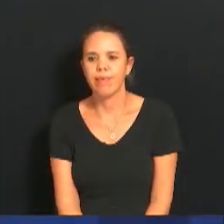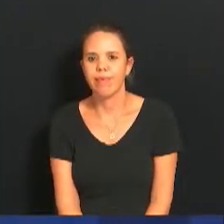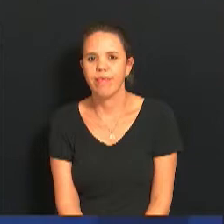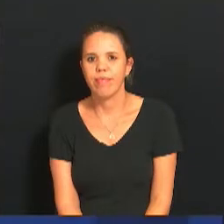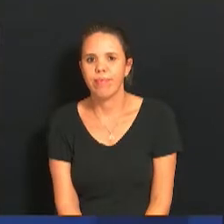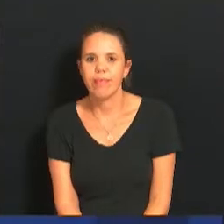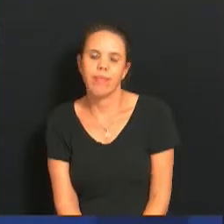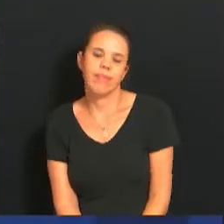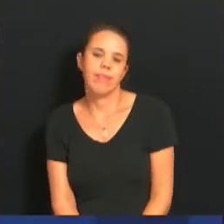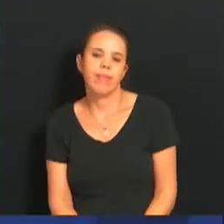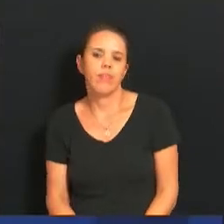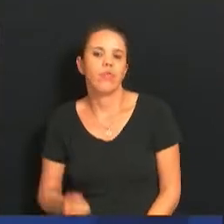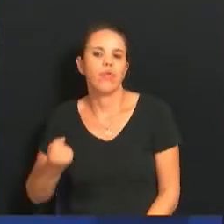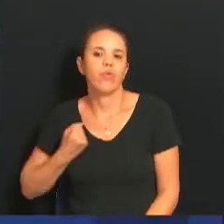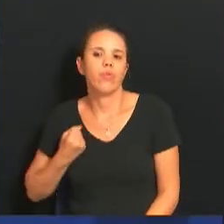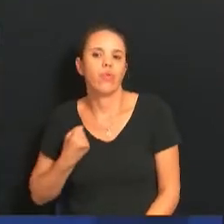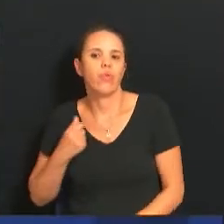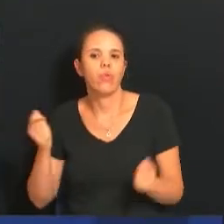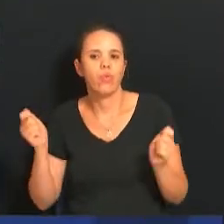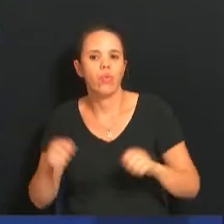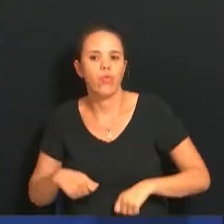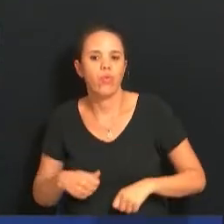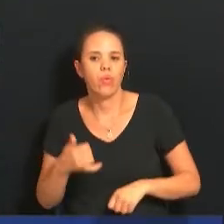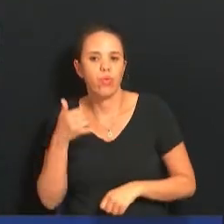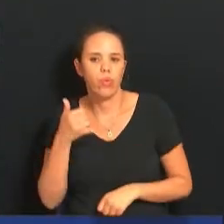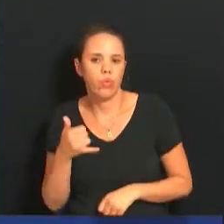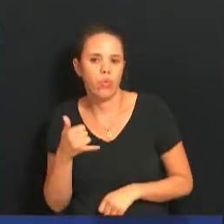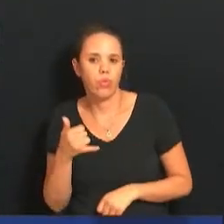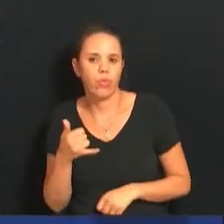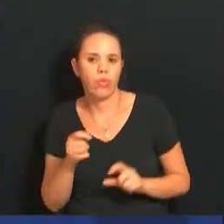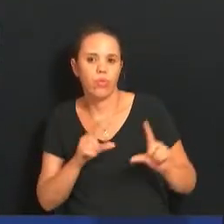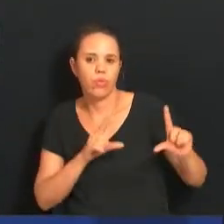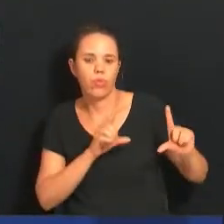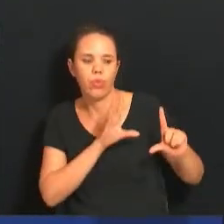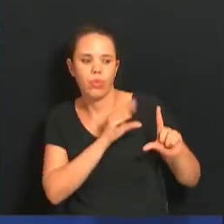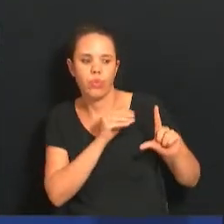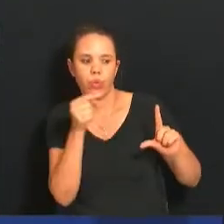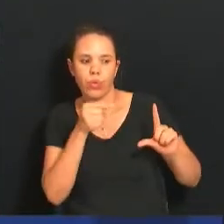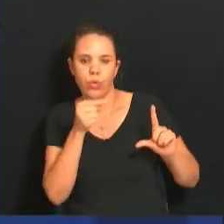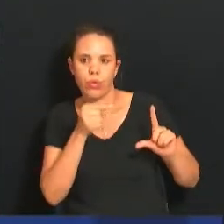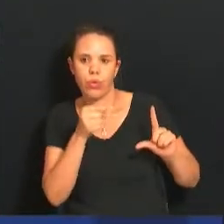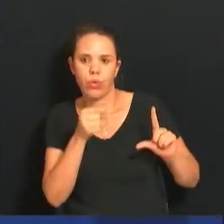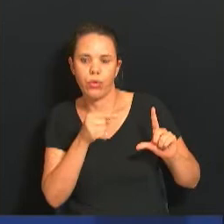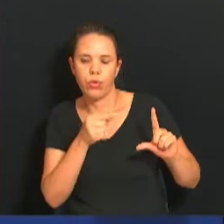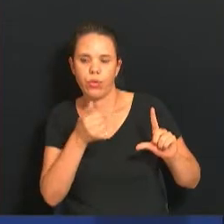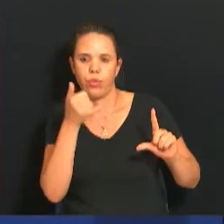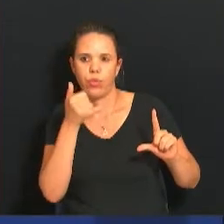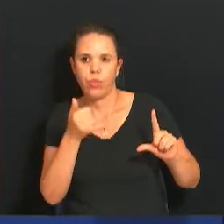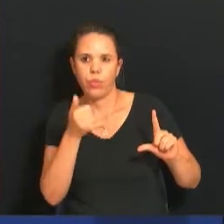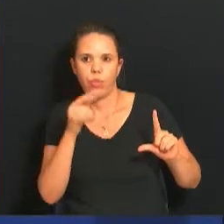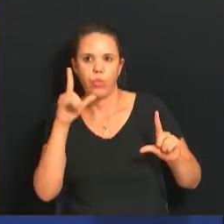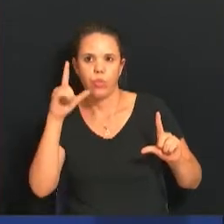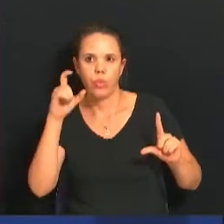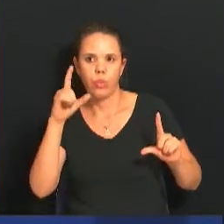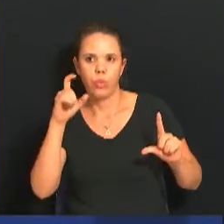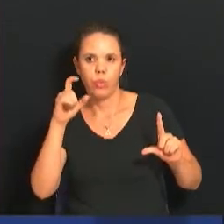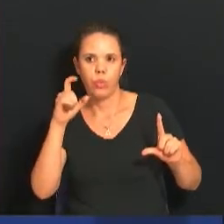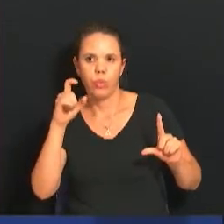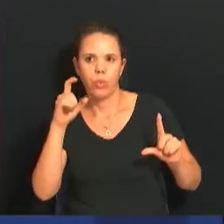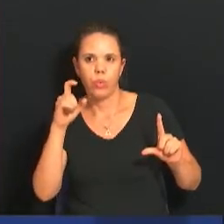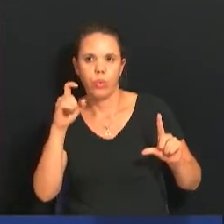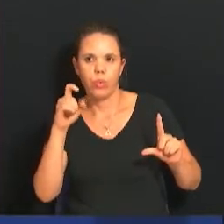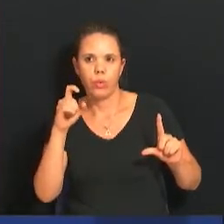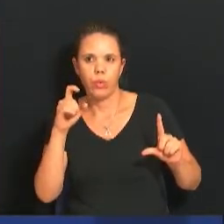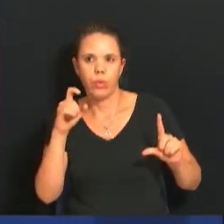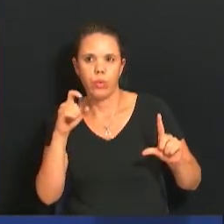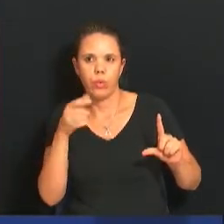978293776. Número do WhatsApp apareceu na sua tela, do lado tem o QR Code. Então pegue o seu celular, abre a câmera como se fosse